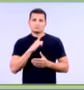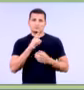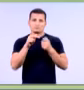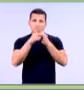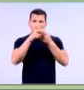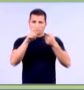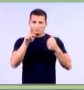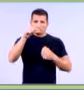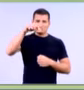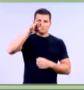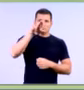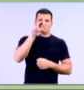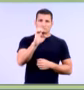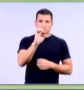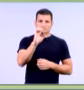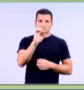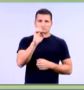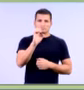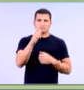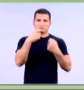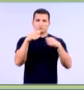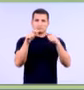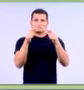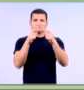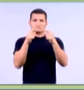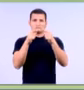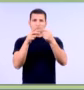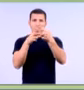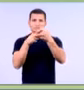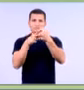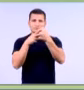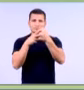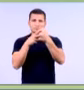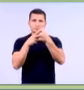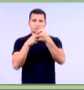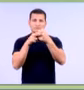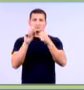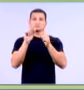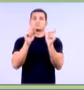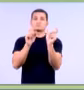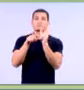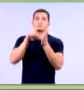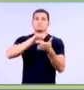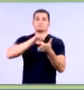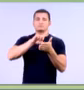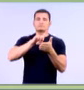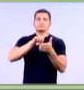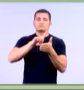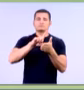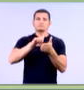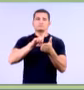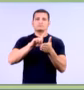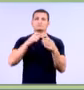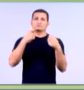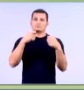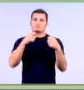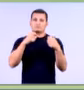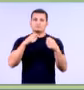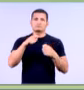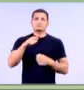que, nós temos que concordar o verbo com o elementozinho que veio antes. Então, tem que ser